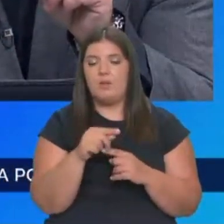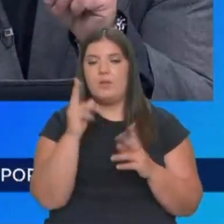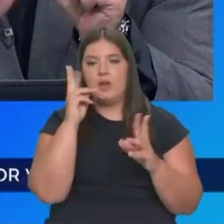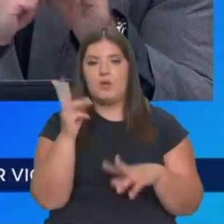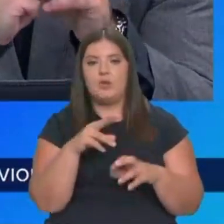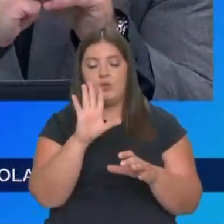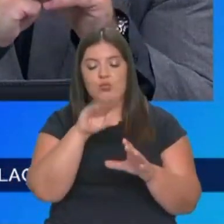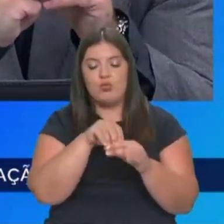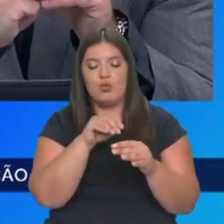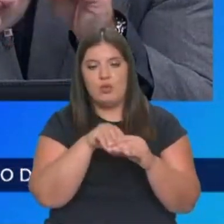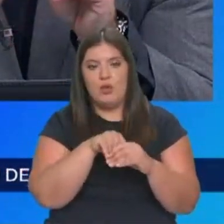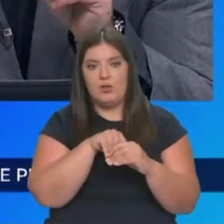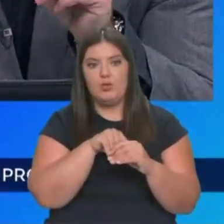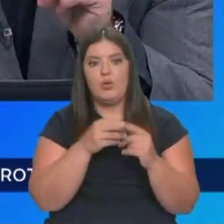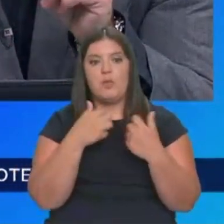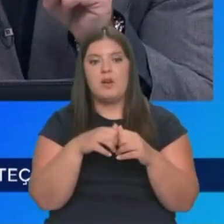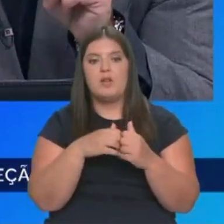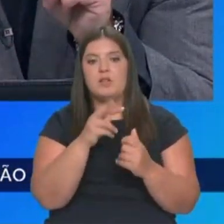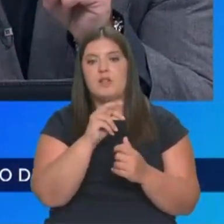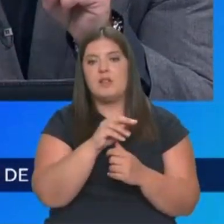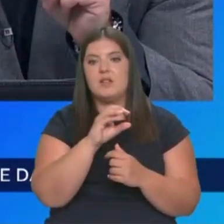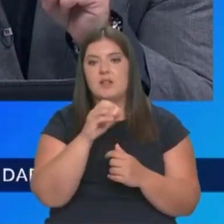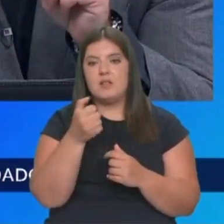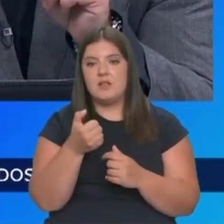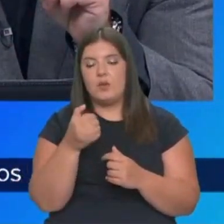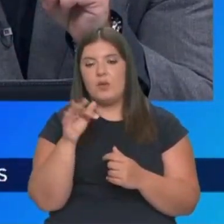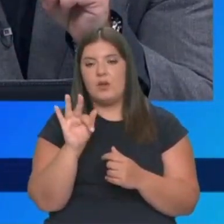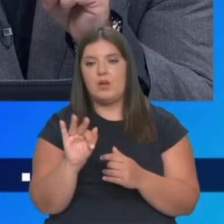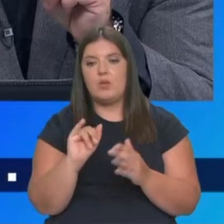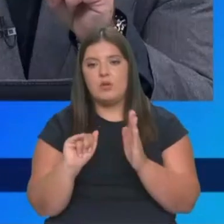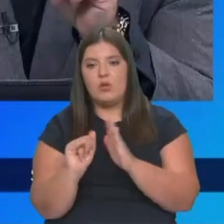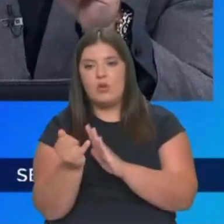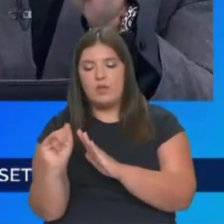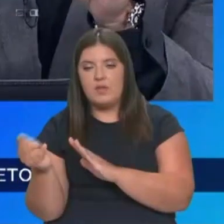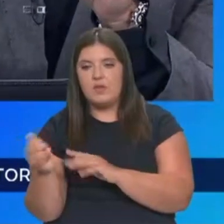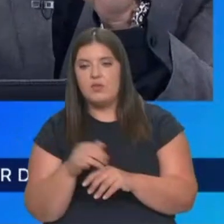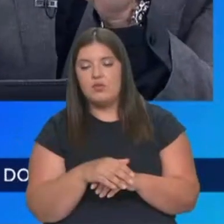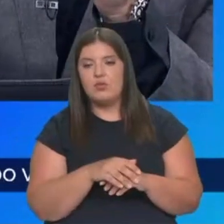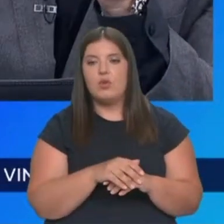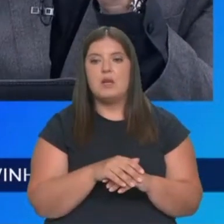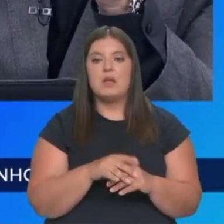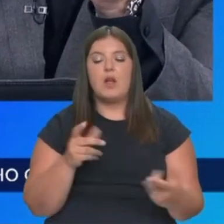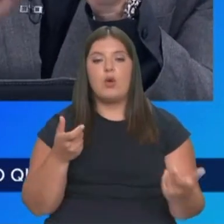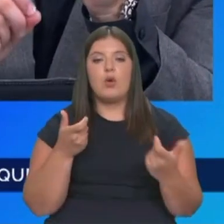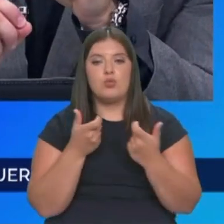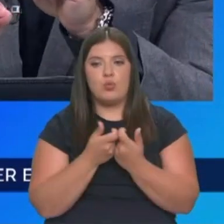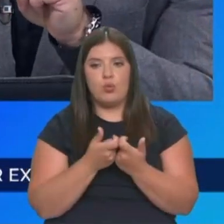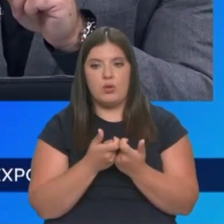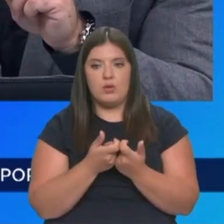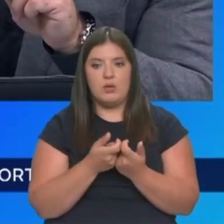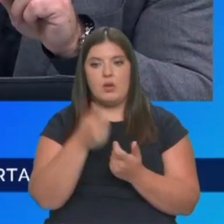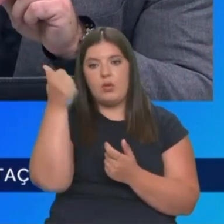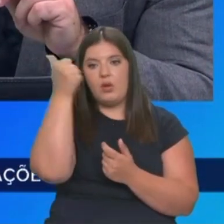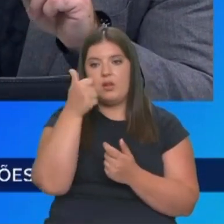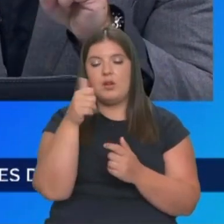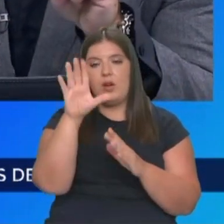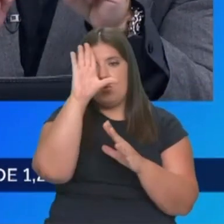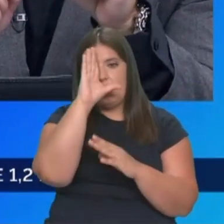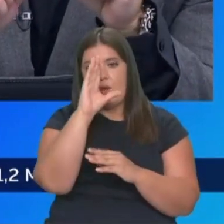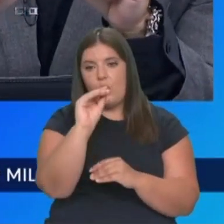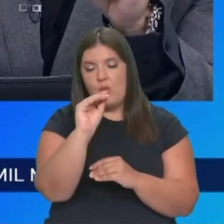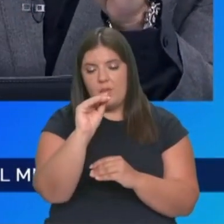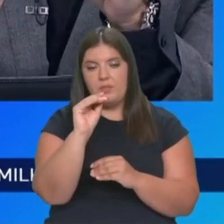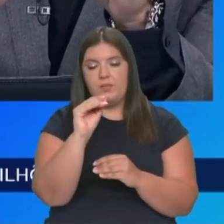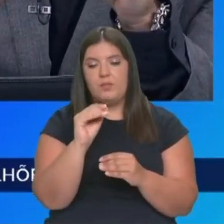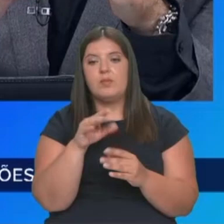encontrarmos no interior deste mecanismo cerca de 354 orifícios, que correspondem a um calendário lunar. E,